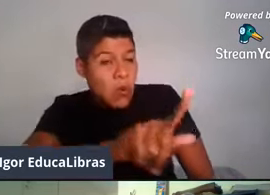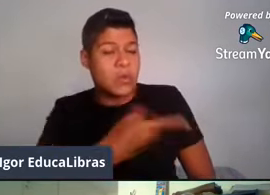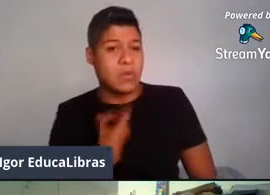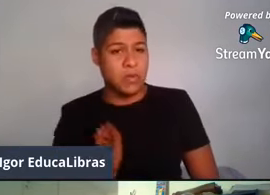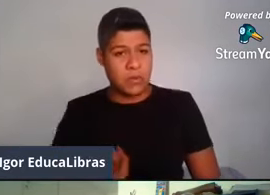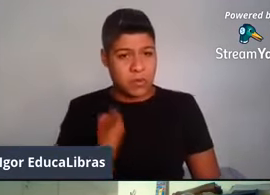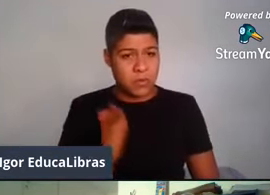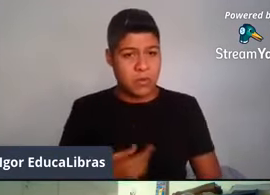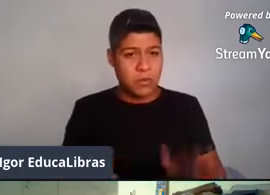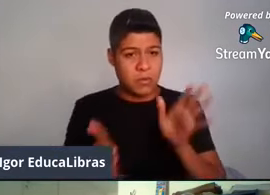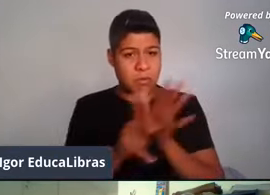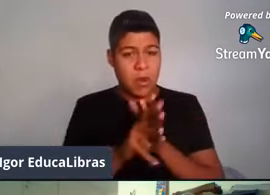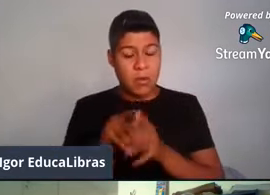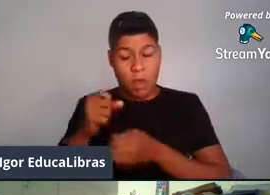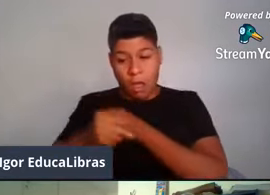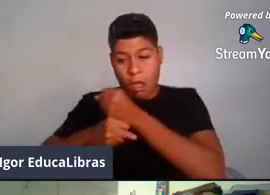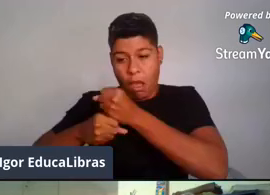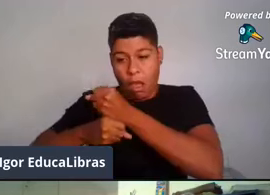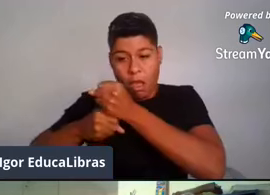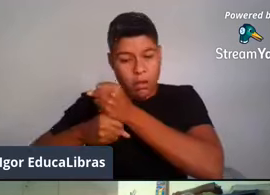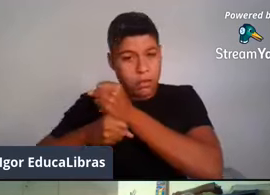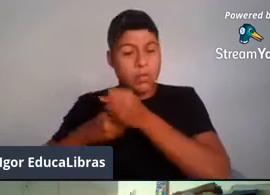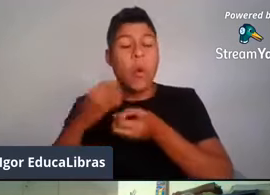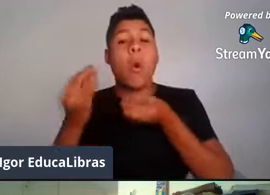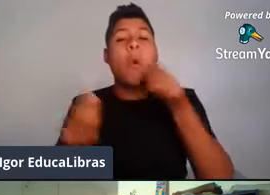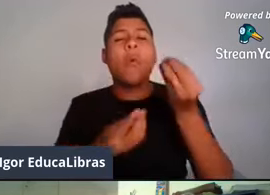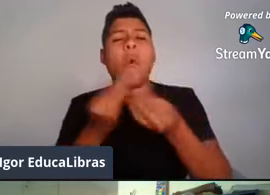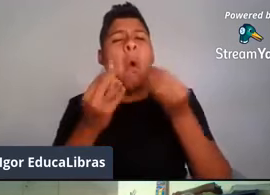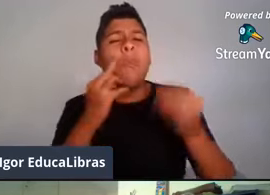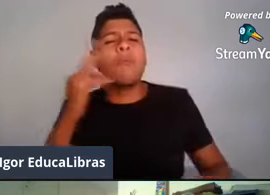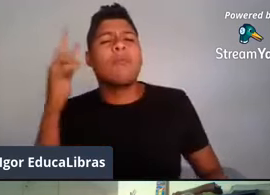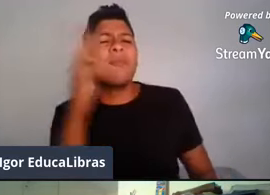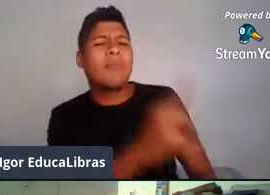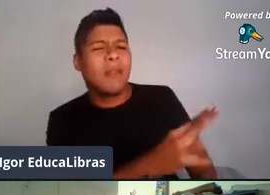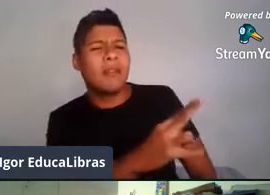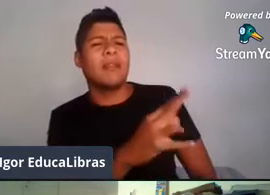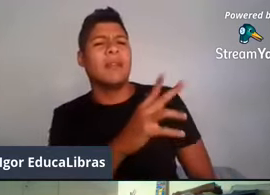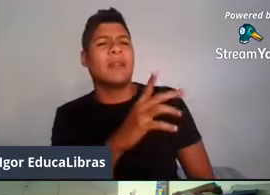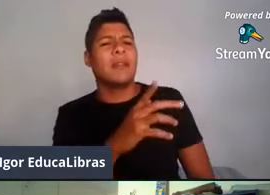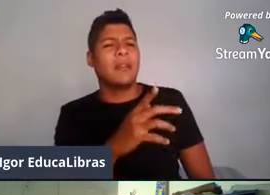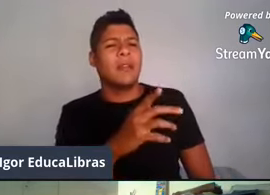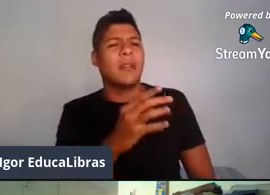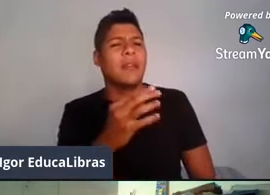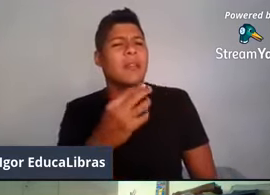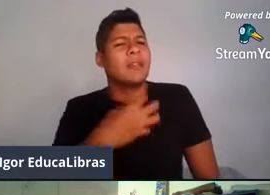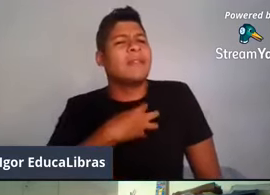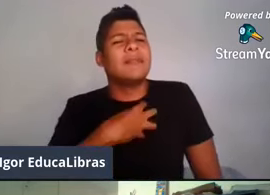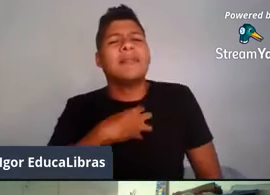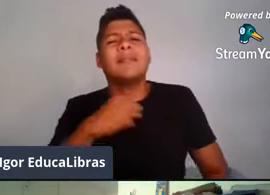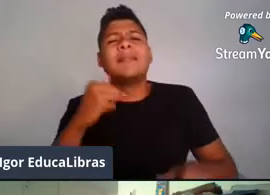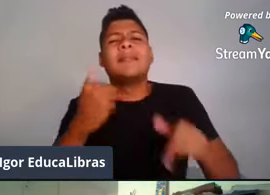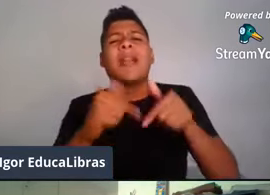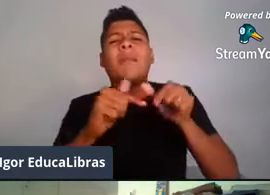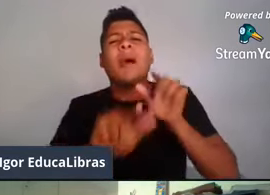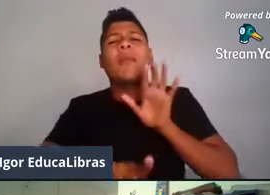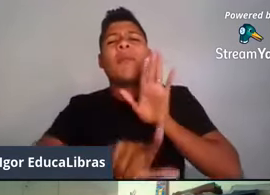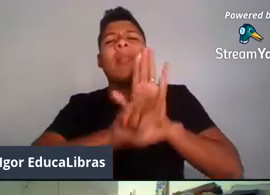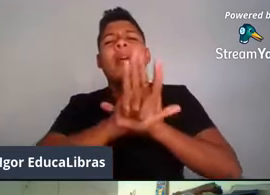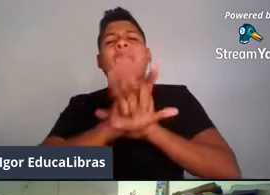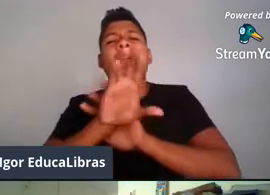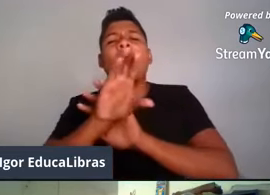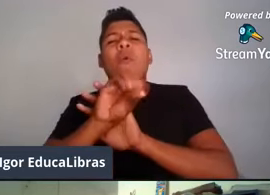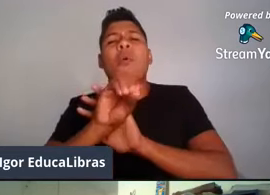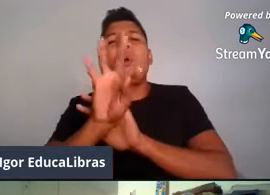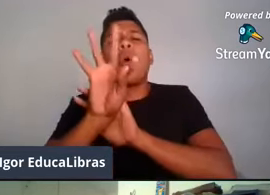nas últimas décadas, né? Como é que você vê isso especificamente na questão do trabalho da lei de cotas? Você já